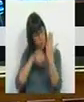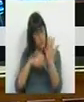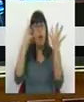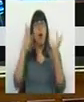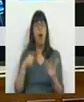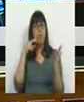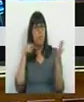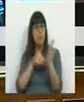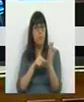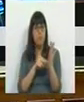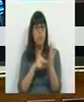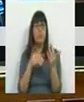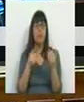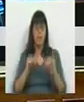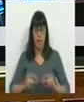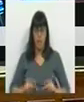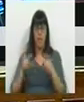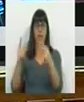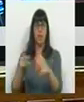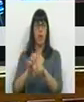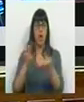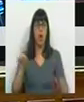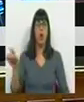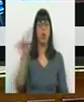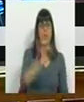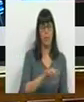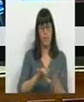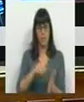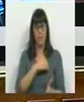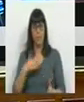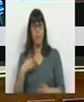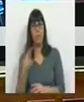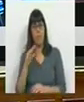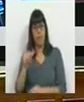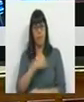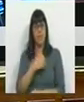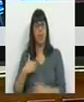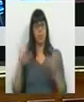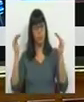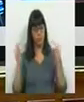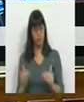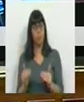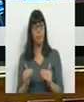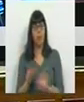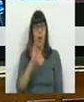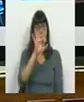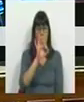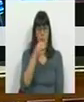orçamento, Sr. Ministro, e se vê que, nomeadamente, as transferências para os hospitais, para os centros de saúde e para as unidades locais de saúde diminuem